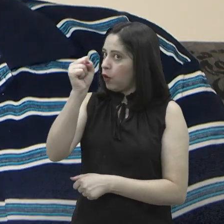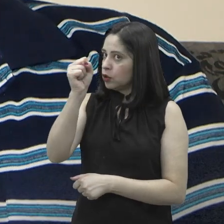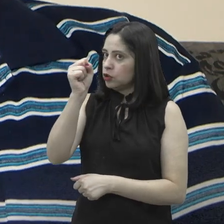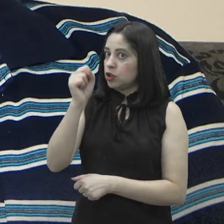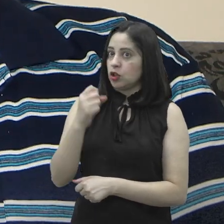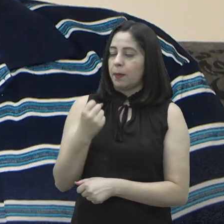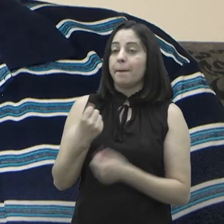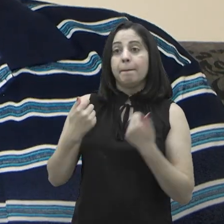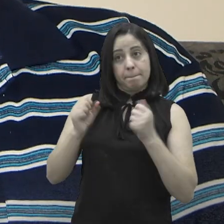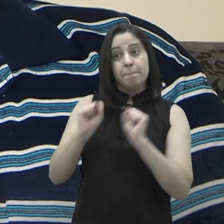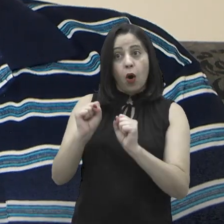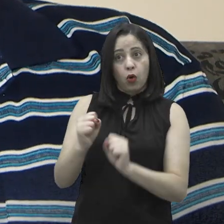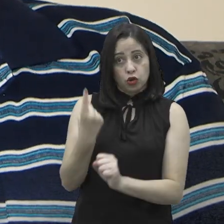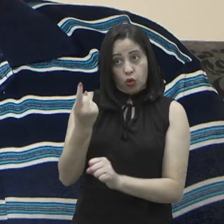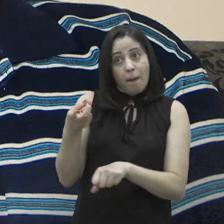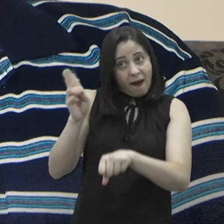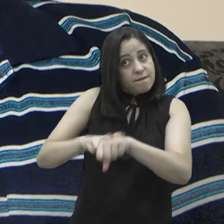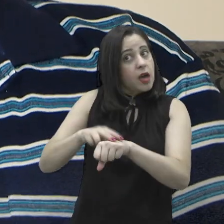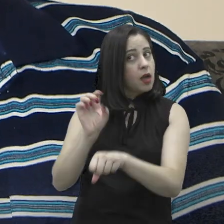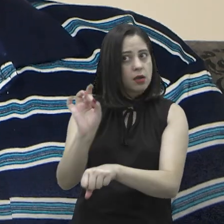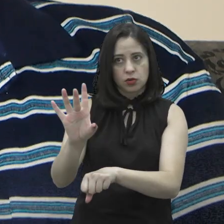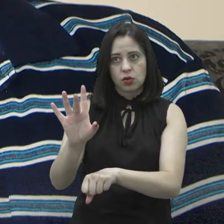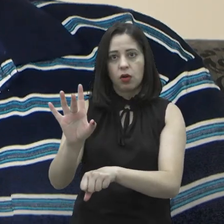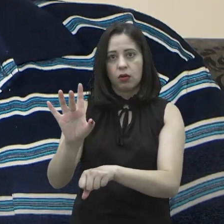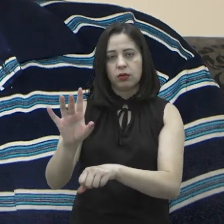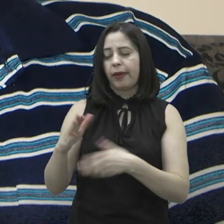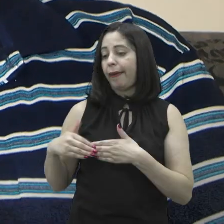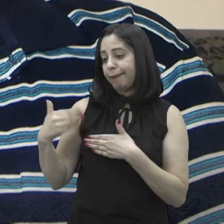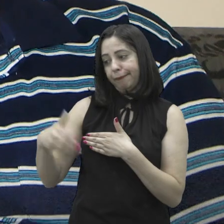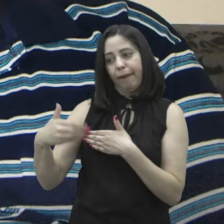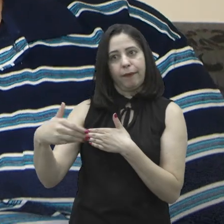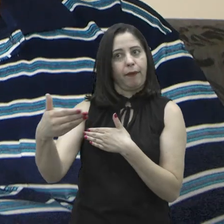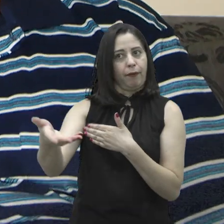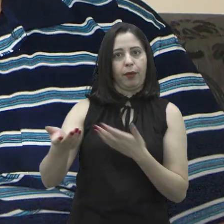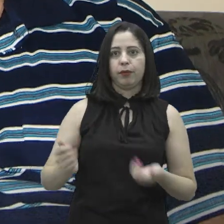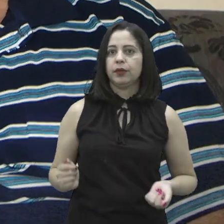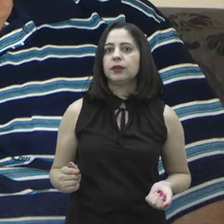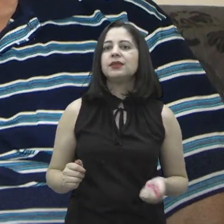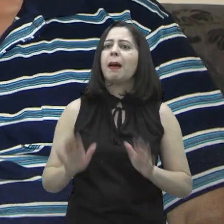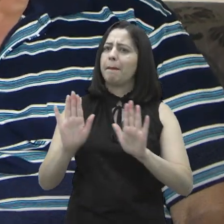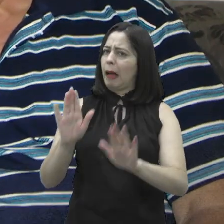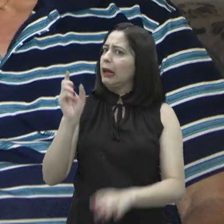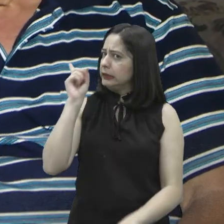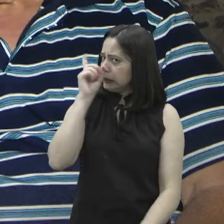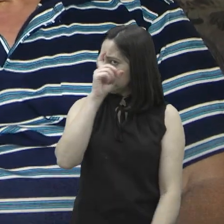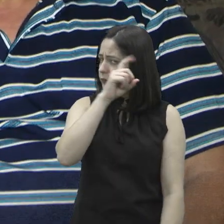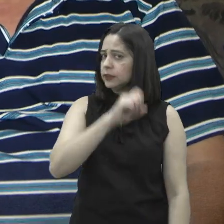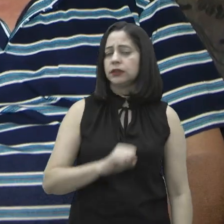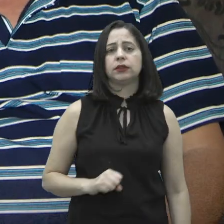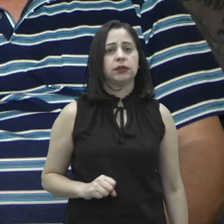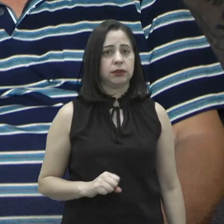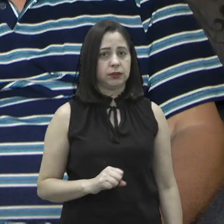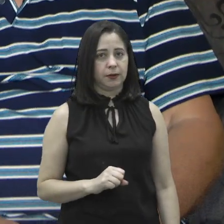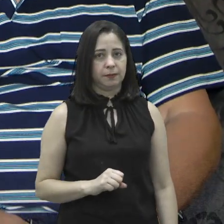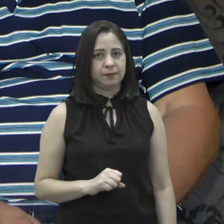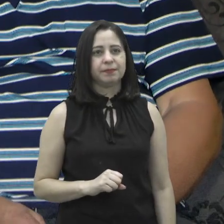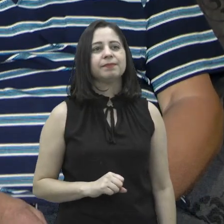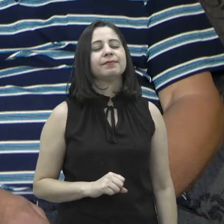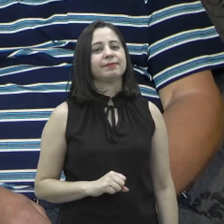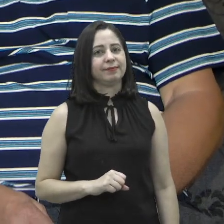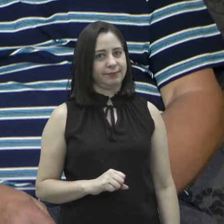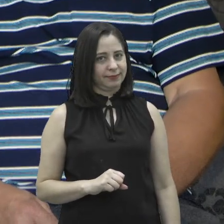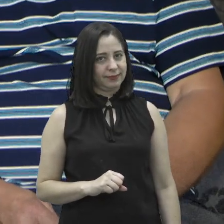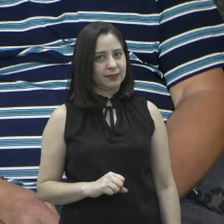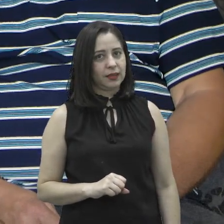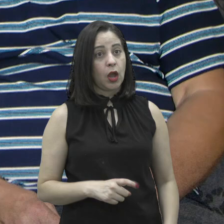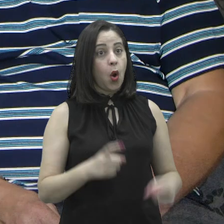uma vez só também, não pode tomar todo dia não. E assim vai levando, entendeu? Mas é difícil. É difícil, né?